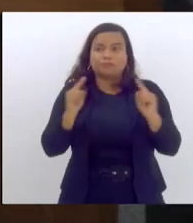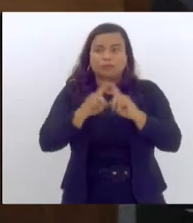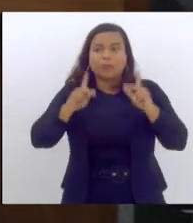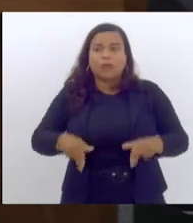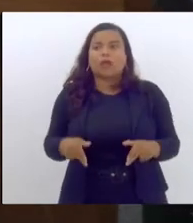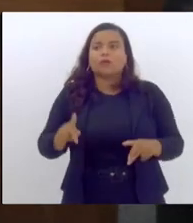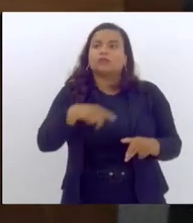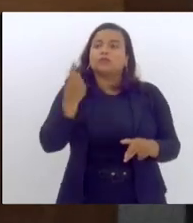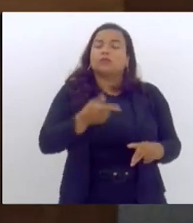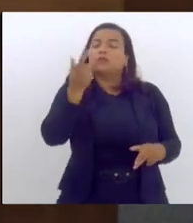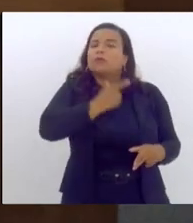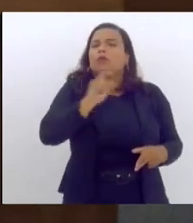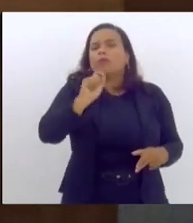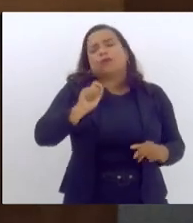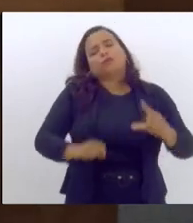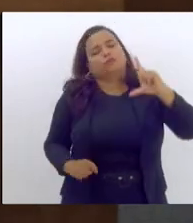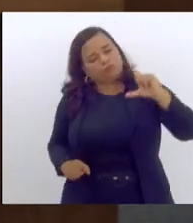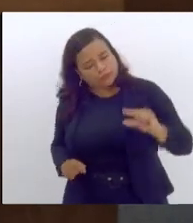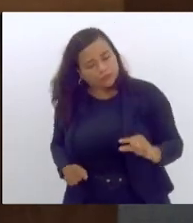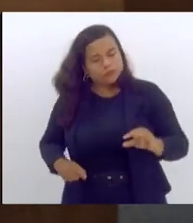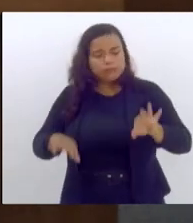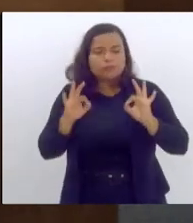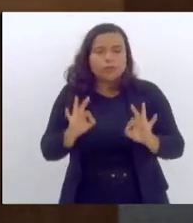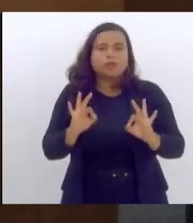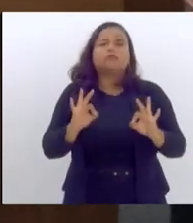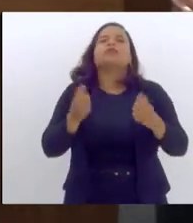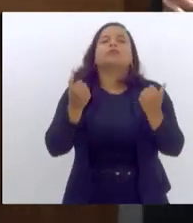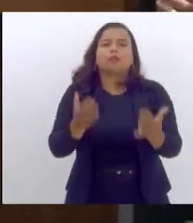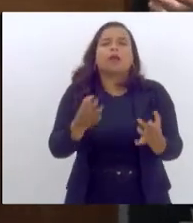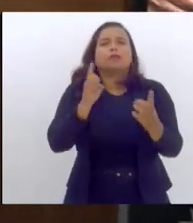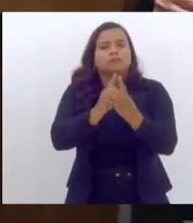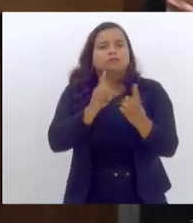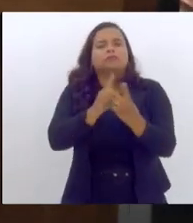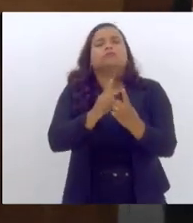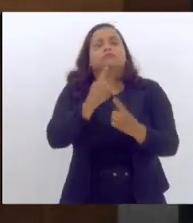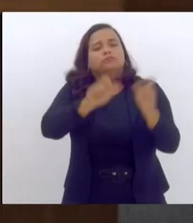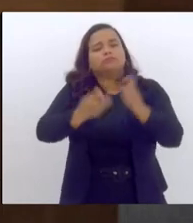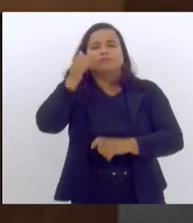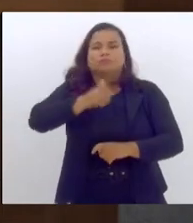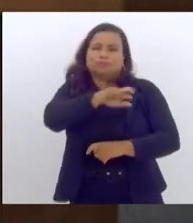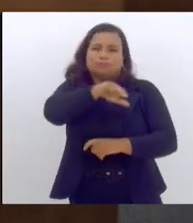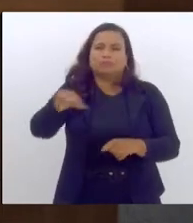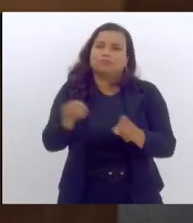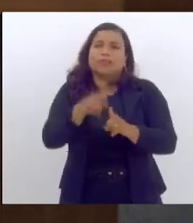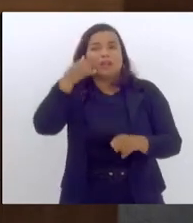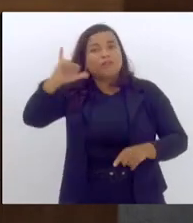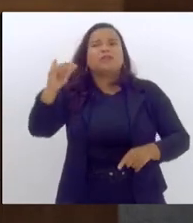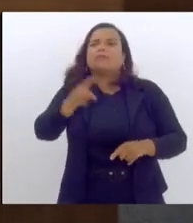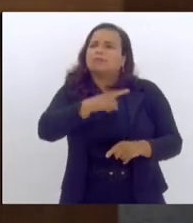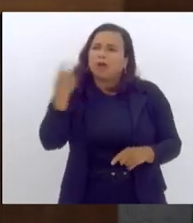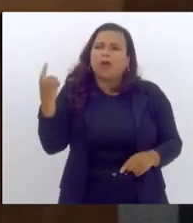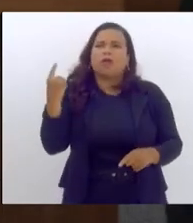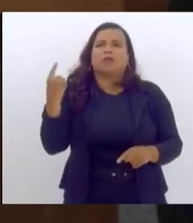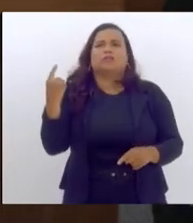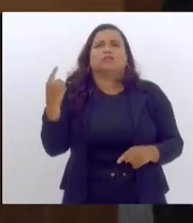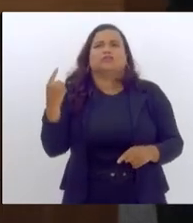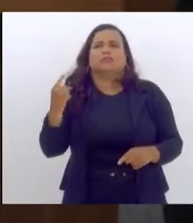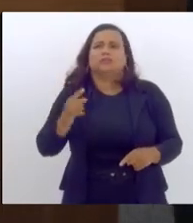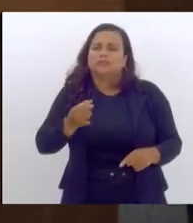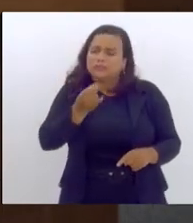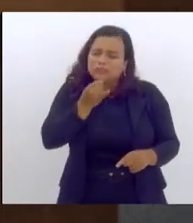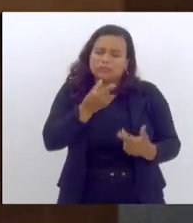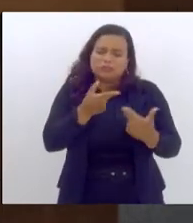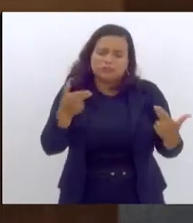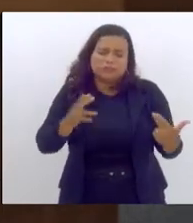que a gente consiga diminuir de fato e atender essas mulheres e evitar tantas mortes, né, drásticas, trágicas que a gente